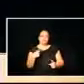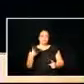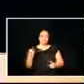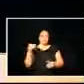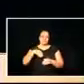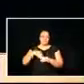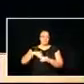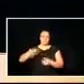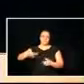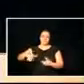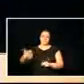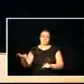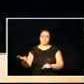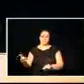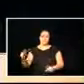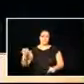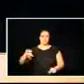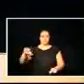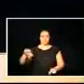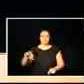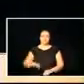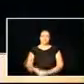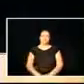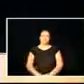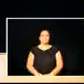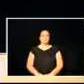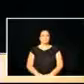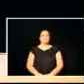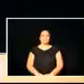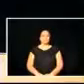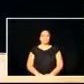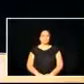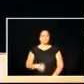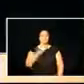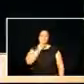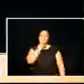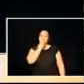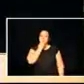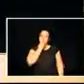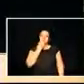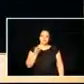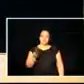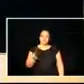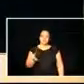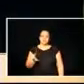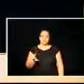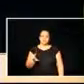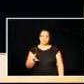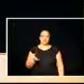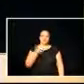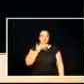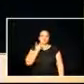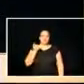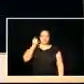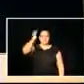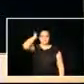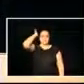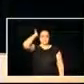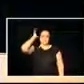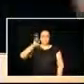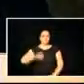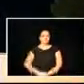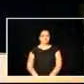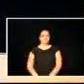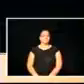nós derrotarmos esse projeto, porque entendemos que é para o bem da cidade, por ordenamento. E nós vamos votar aqui hoje favorável também ao aumento dos servidores